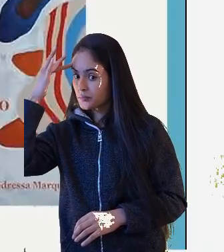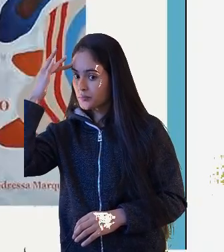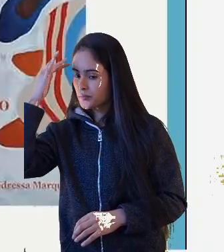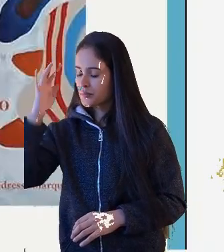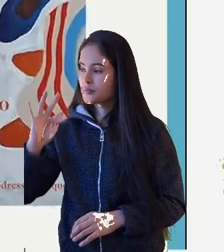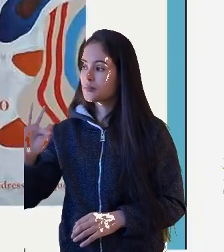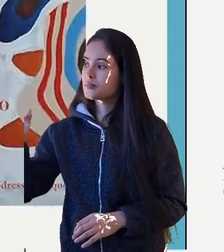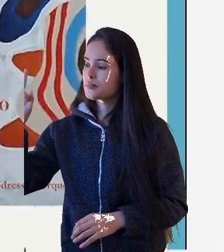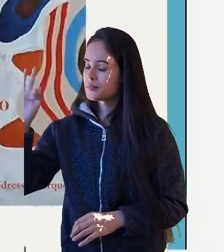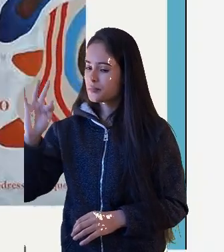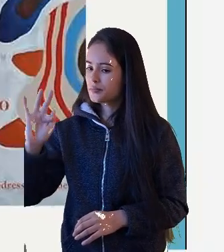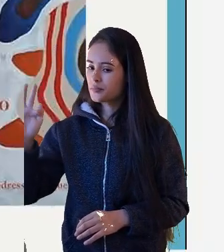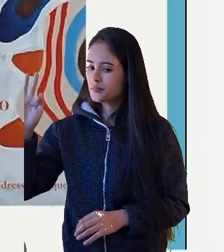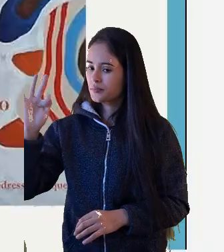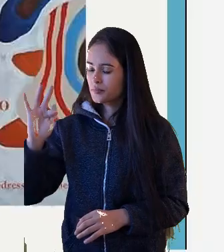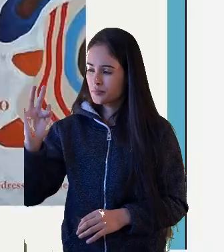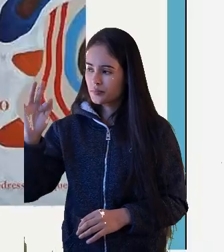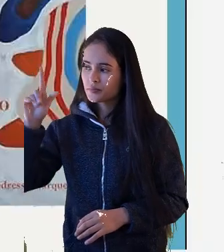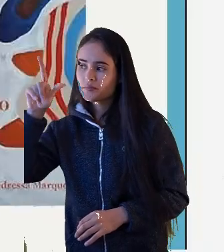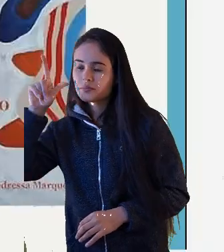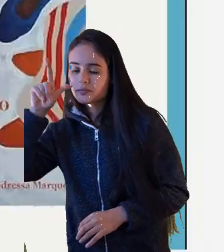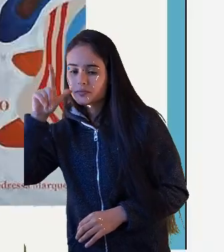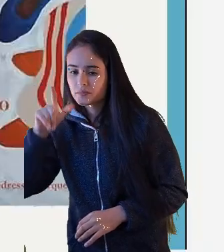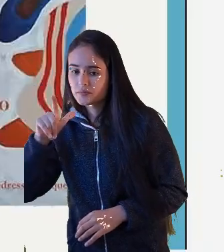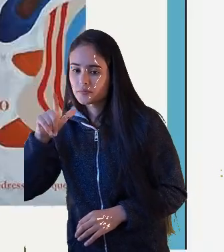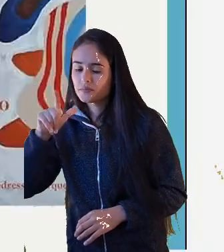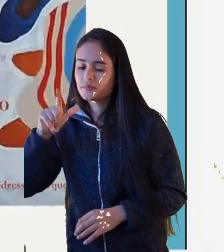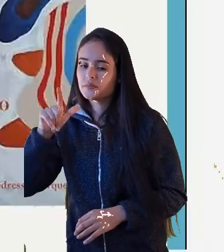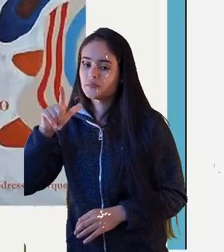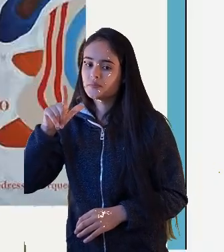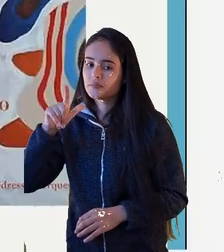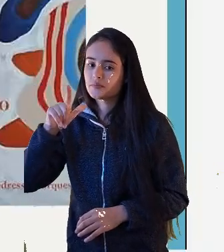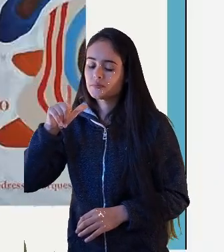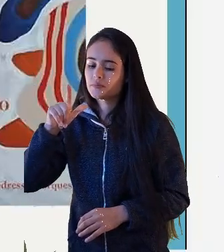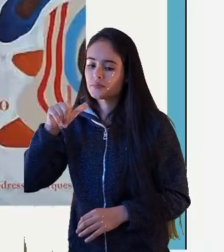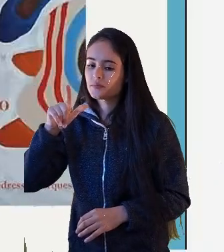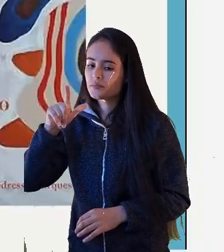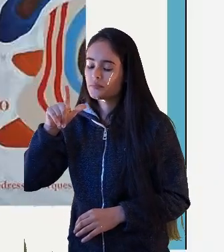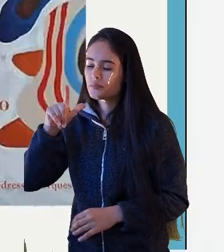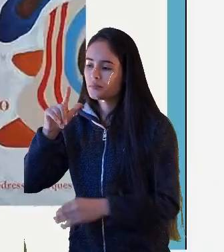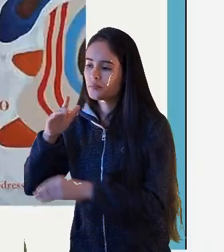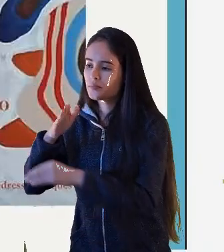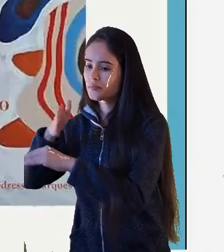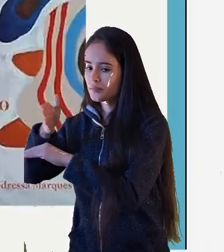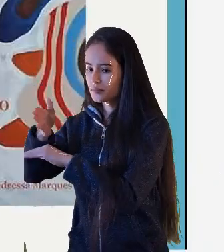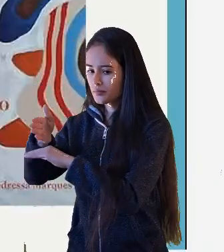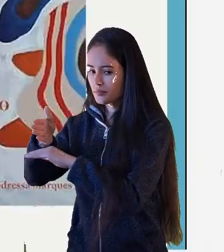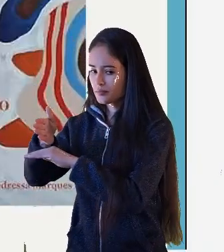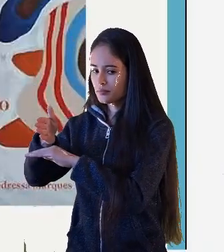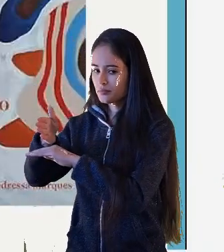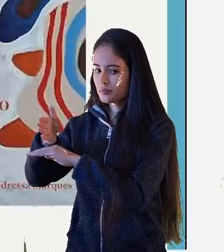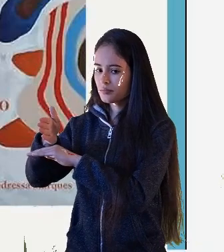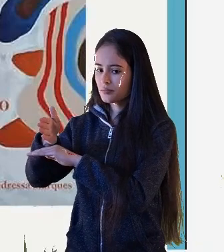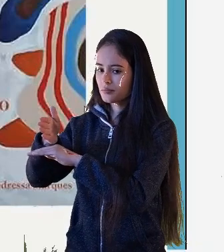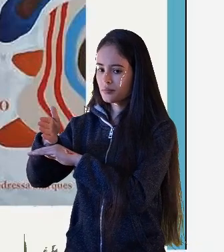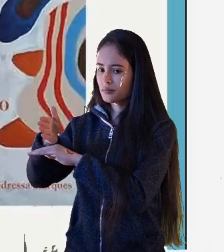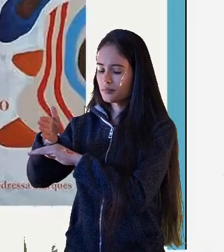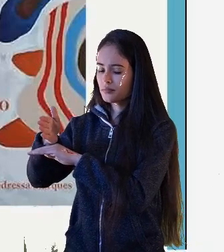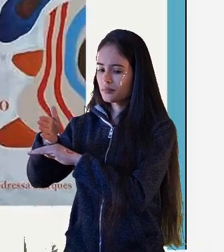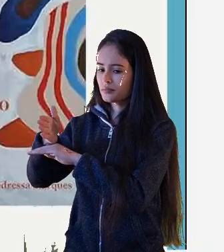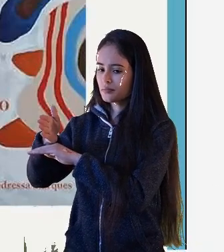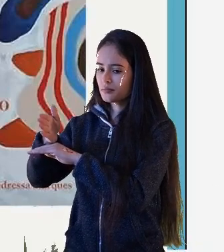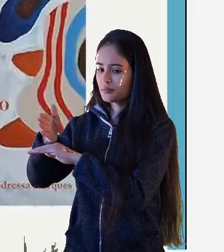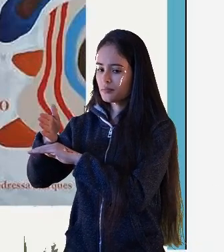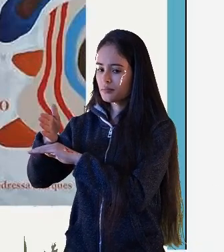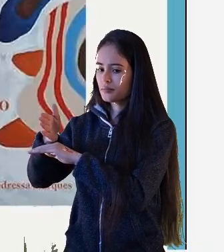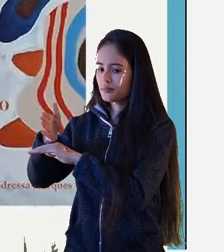esqueci o nome da palavra, ele mostra com complexidade como que a